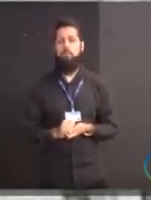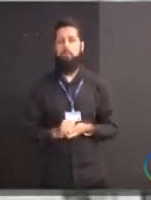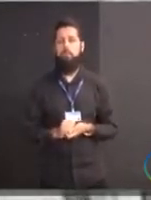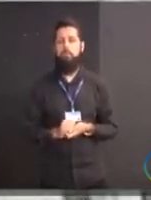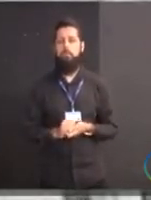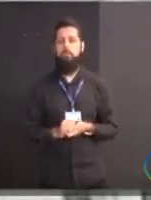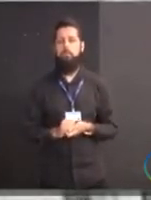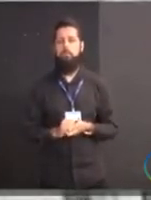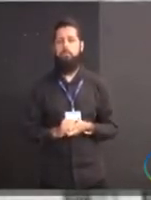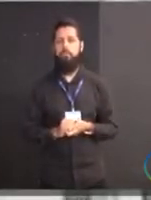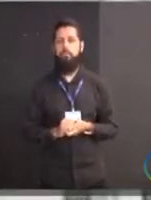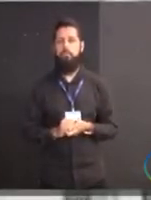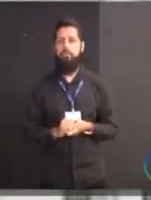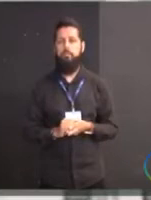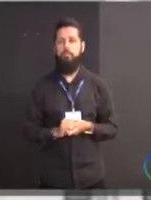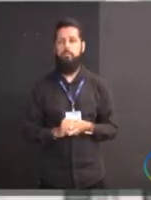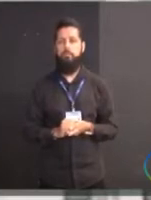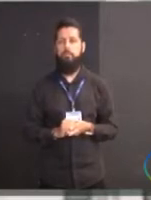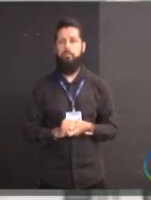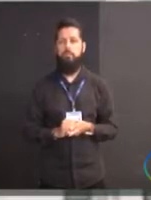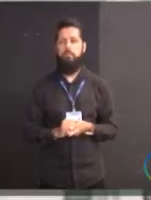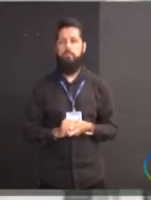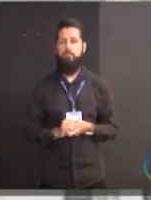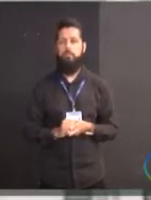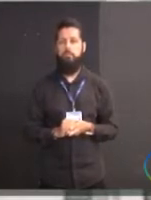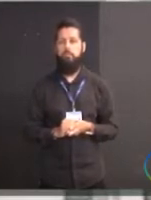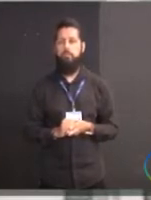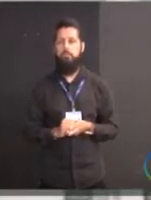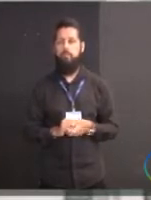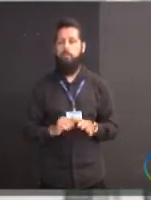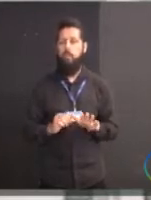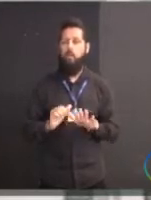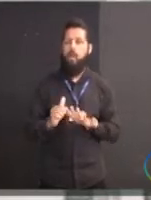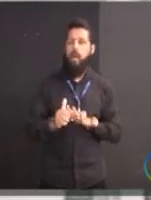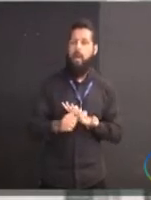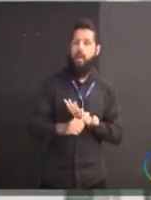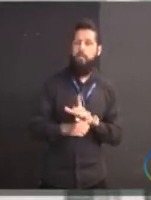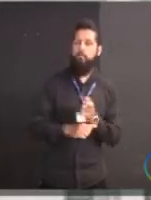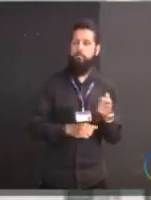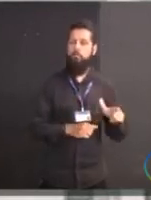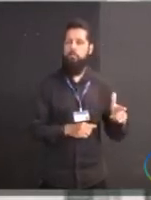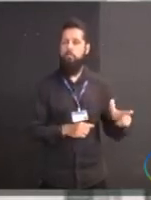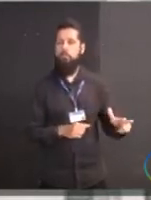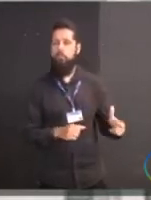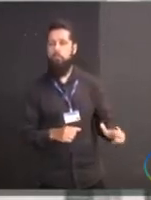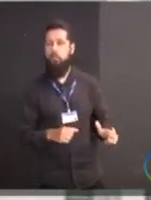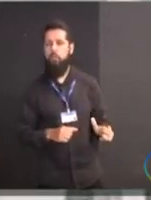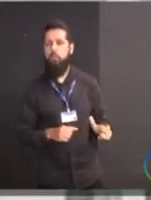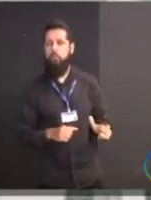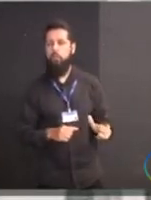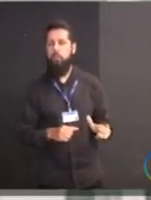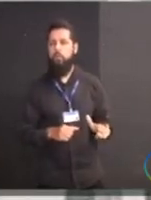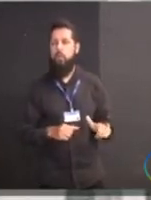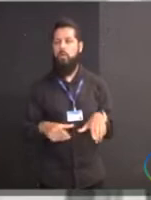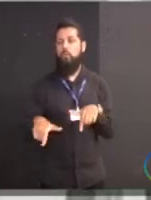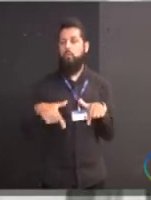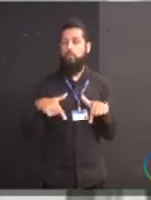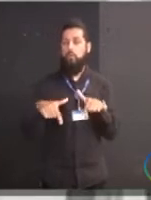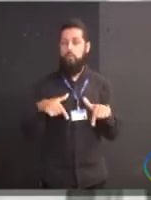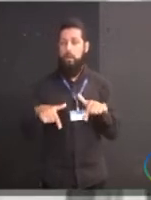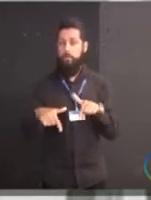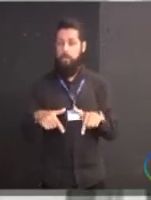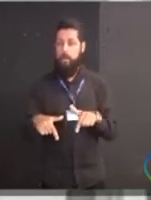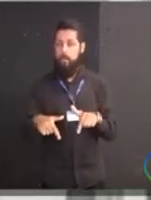máquina vai exonerando as mãos humanas de muito serviço que